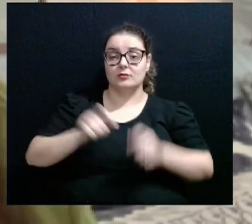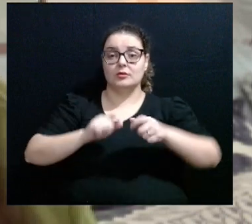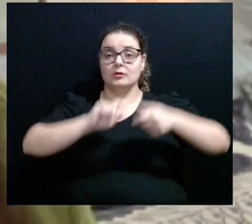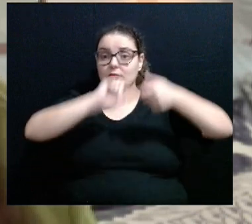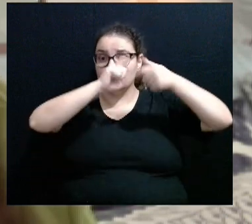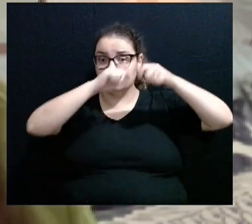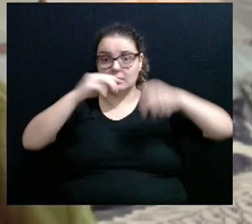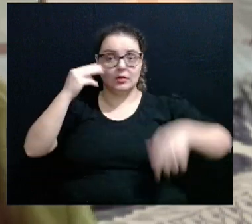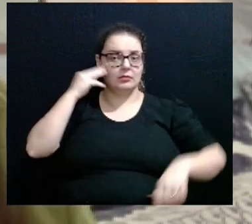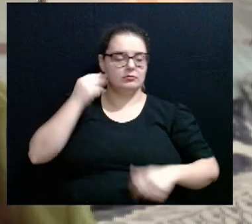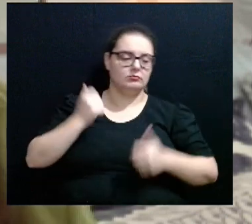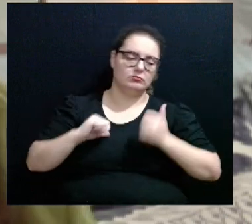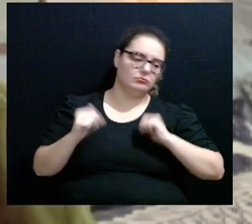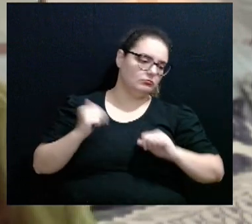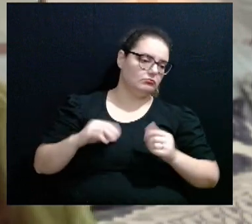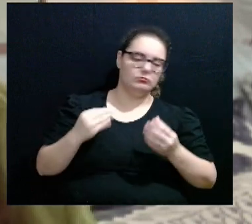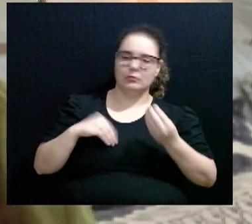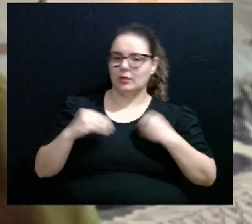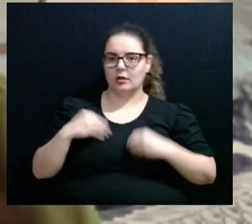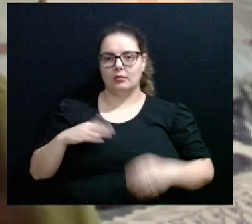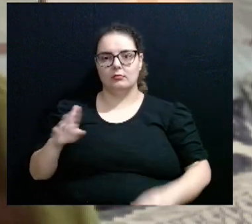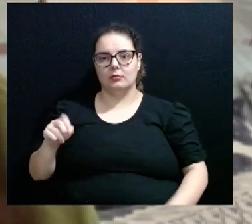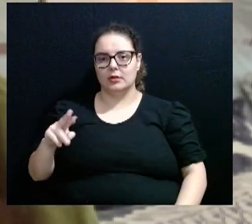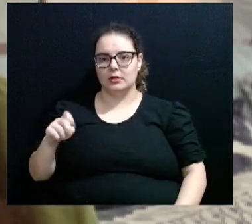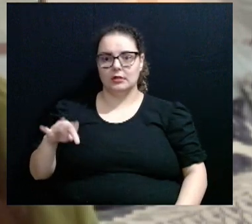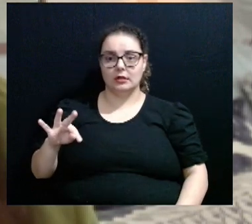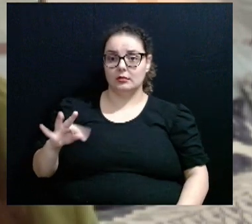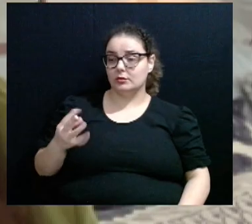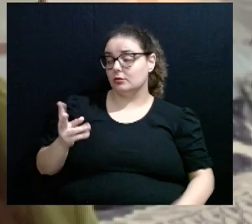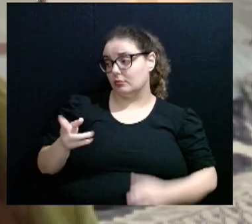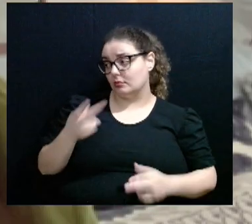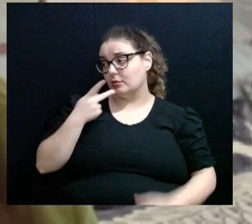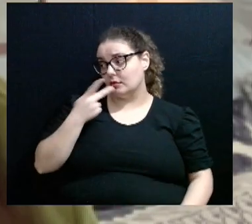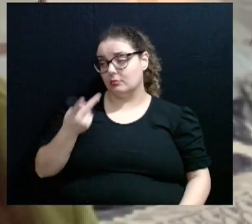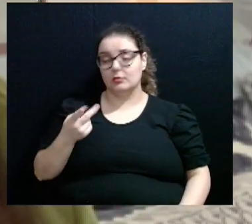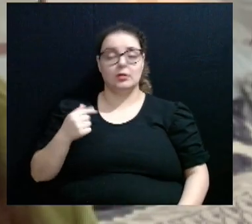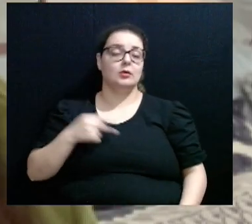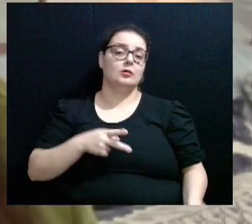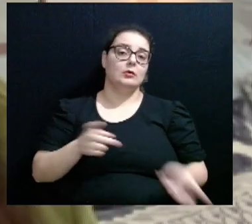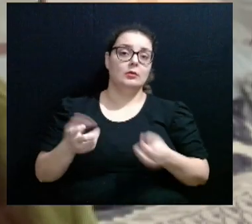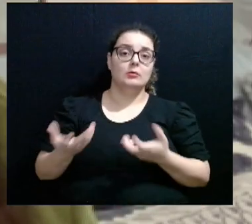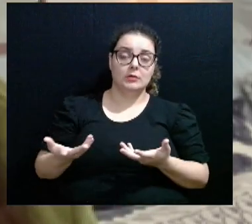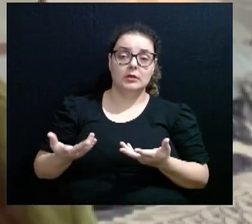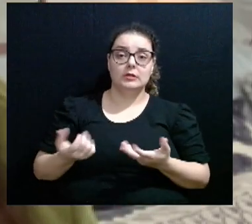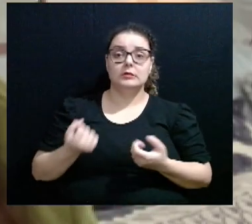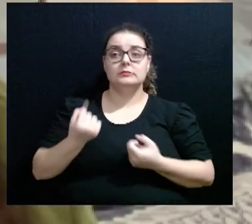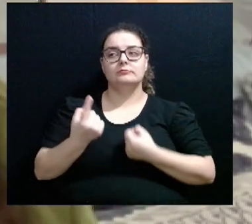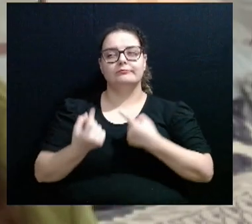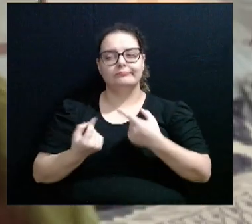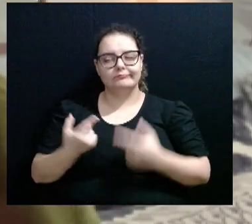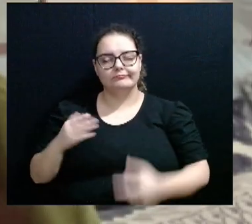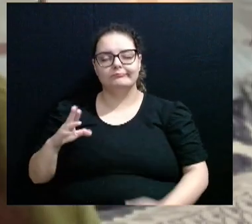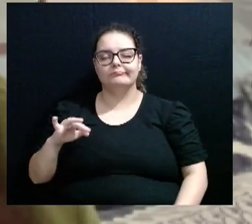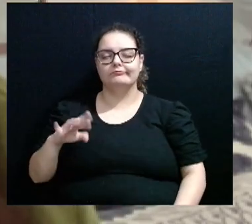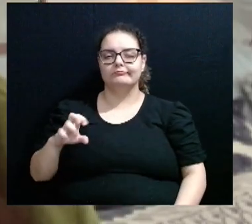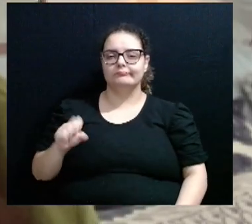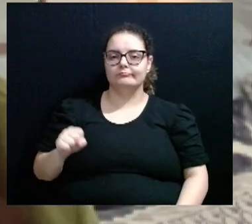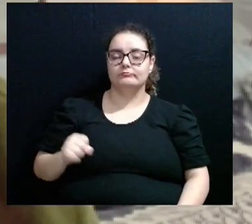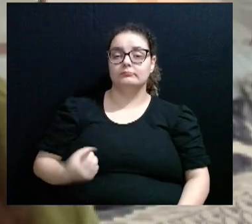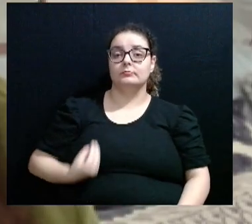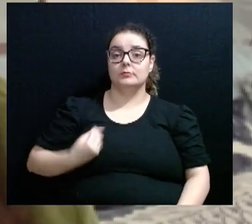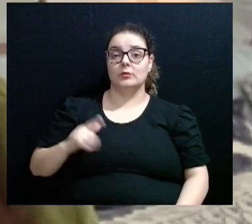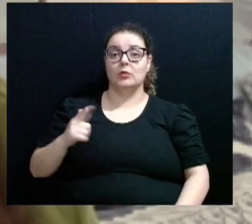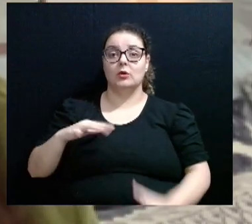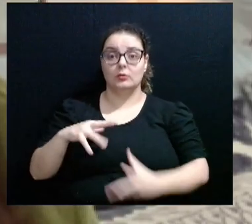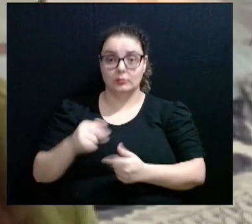ansiedade, depressão, burnout, como você falou. E o que a gente percebe é que existem algumas crises que a gente vive globalmente. Hoje,